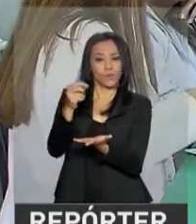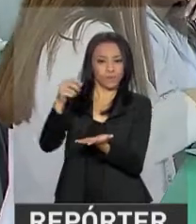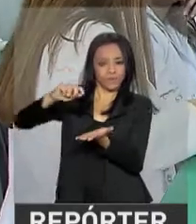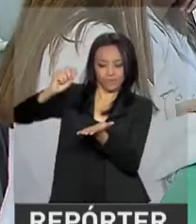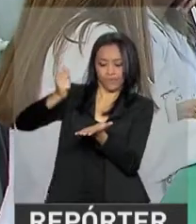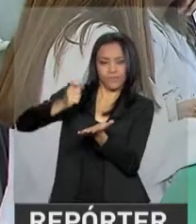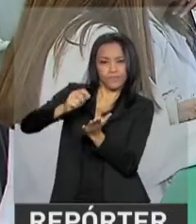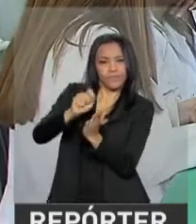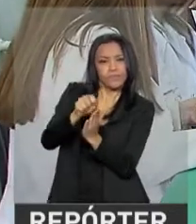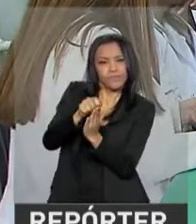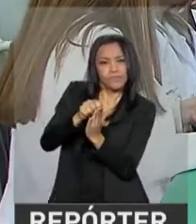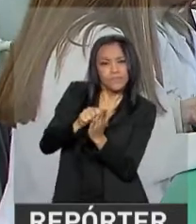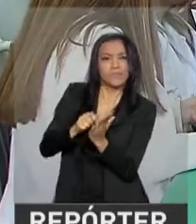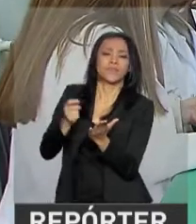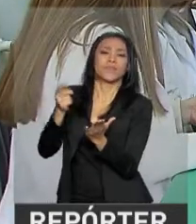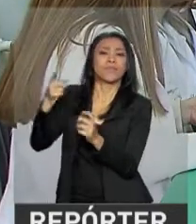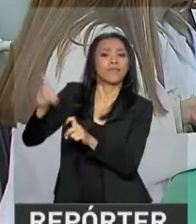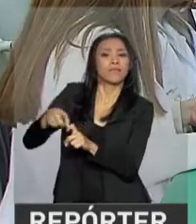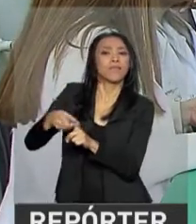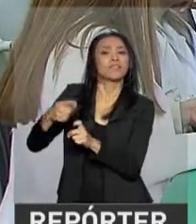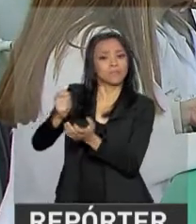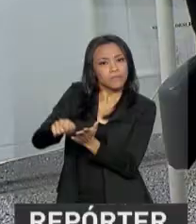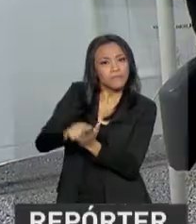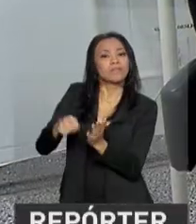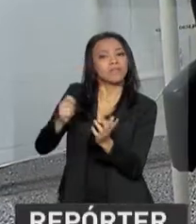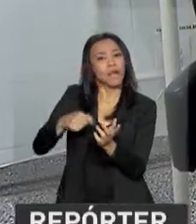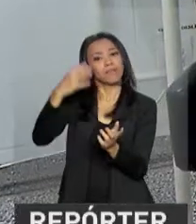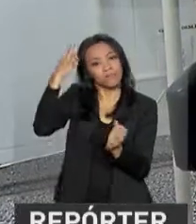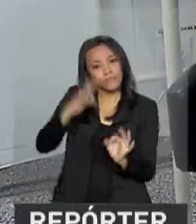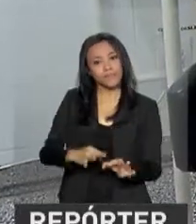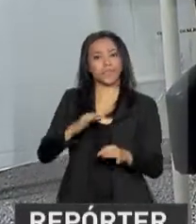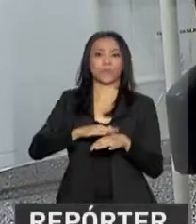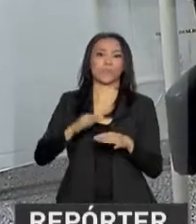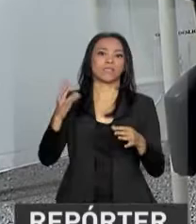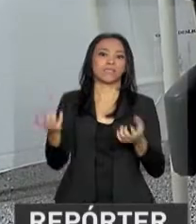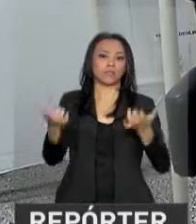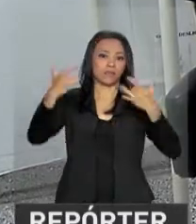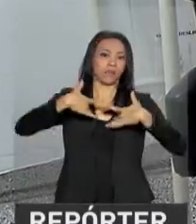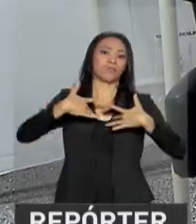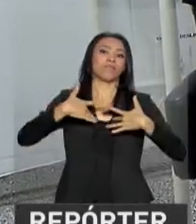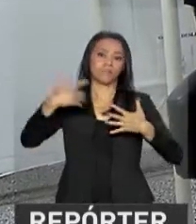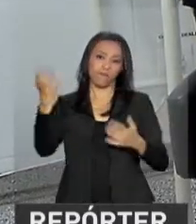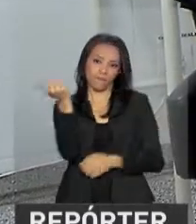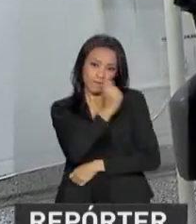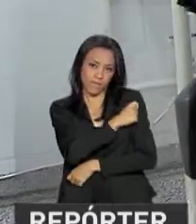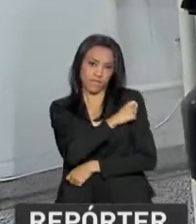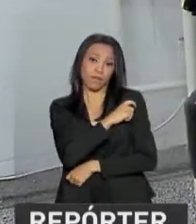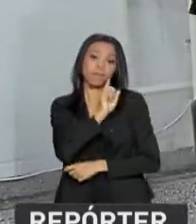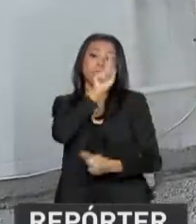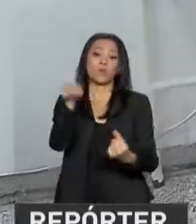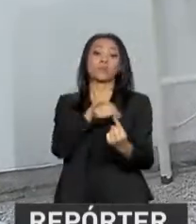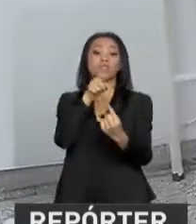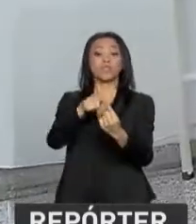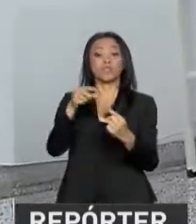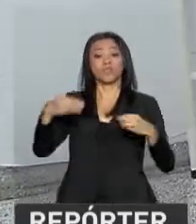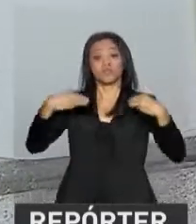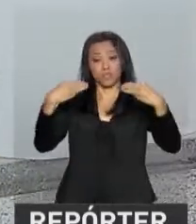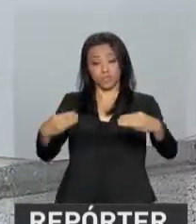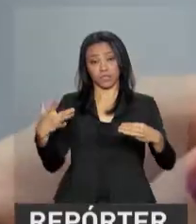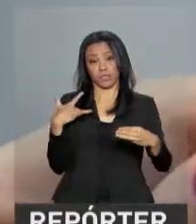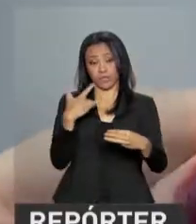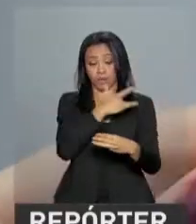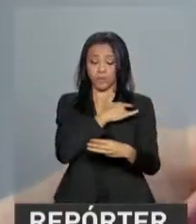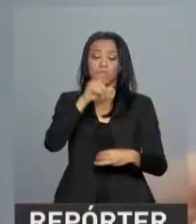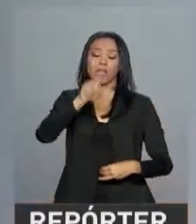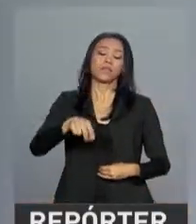pelo médico que comprove a existência da doença. A meta do Ministério da Saúde é vacinar 54 milhões de